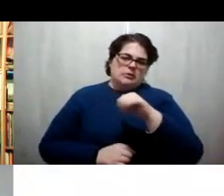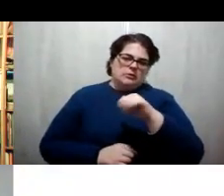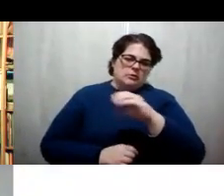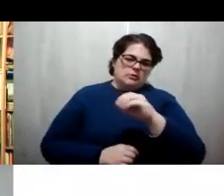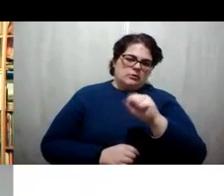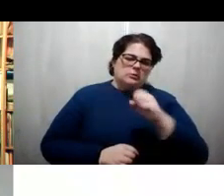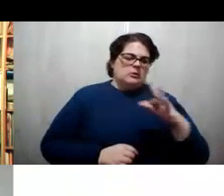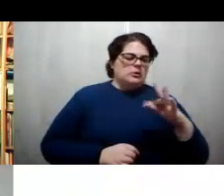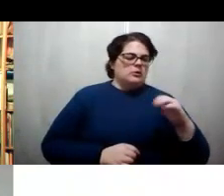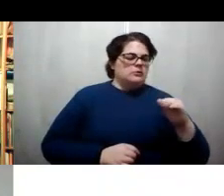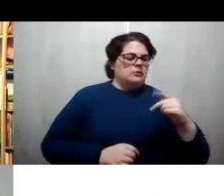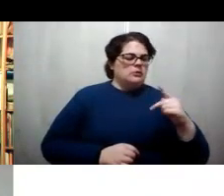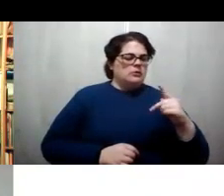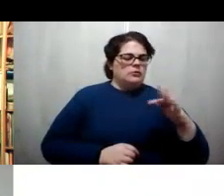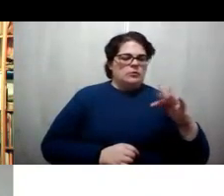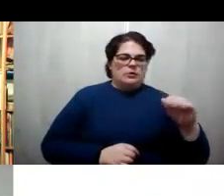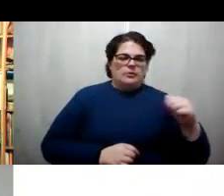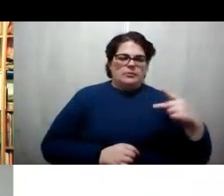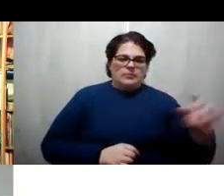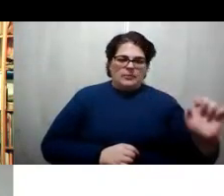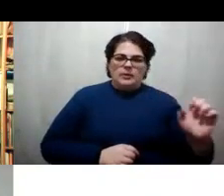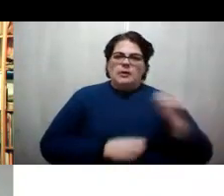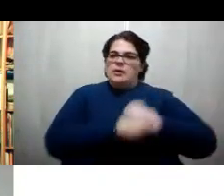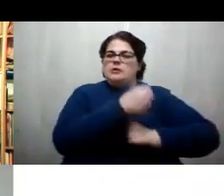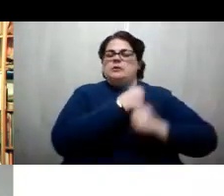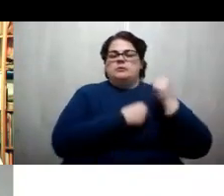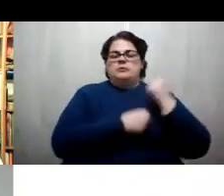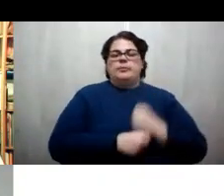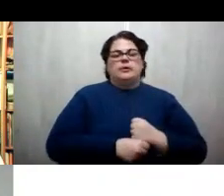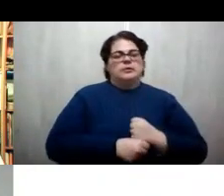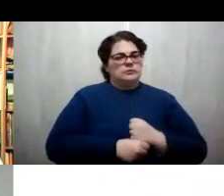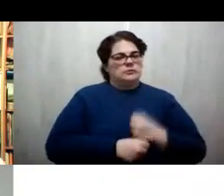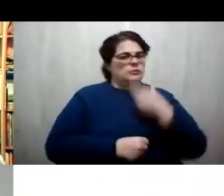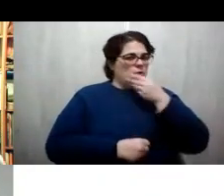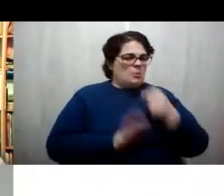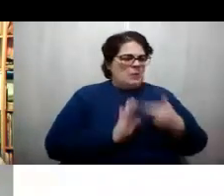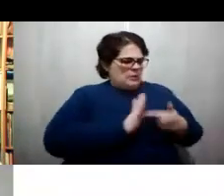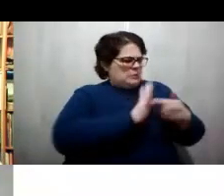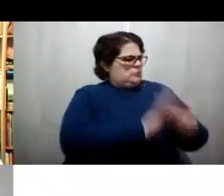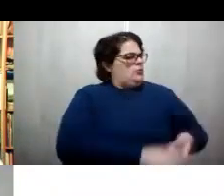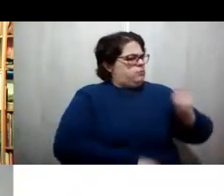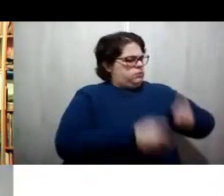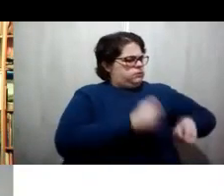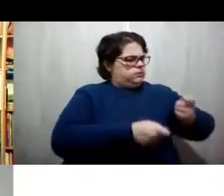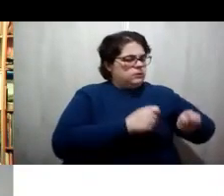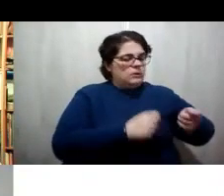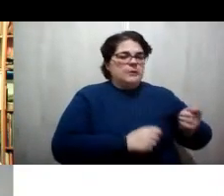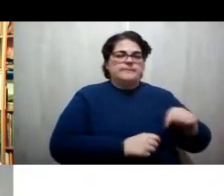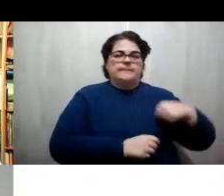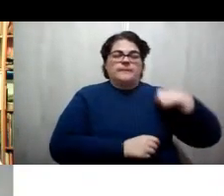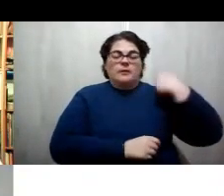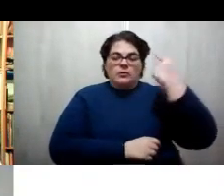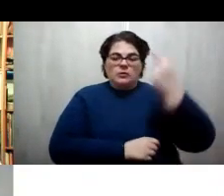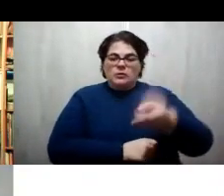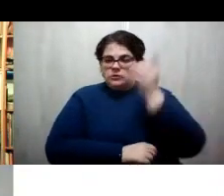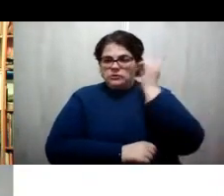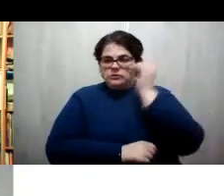isso aconteceu no ano passado, ele se apresentou num dia, no dia seguinte, ele foi ao